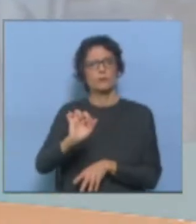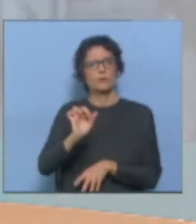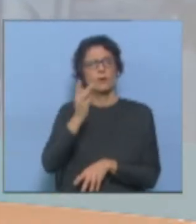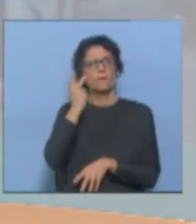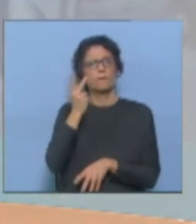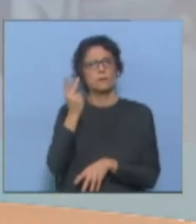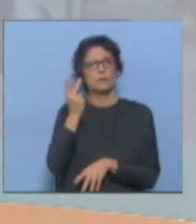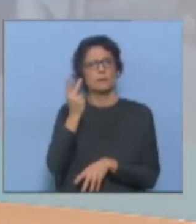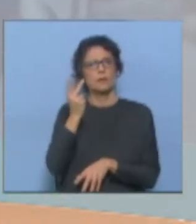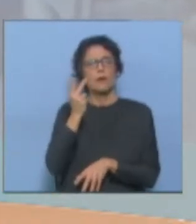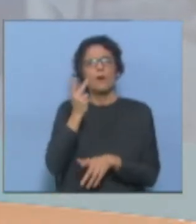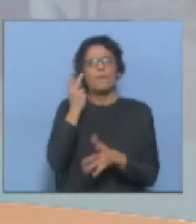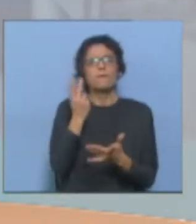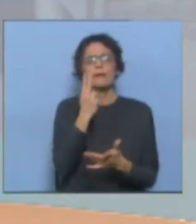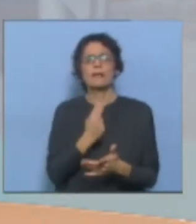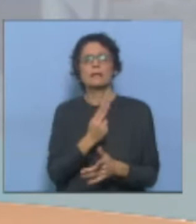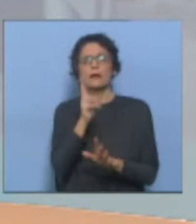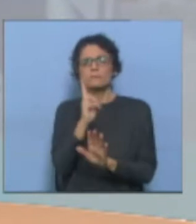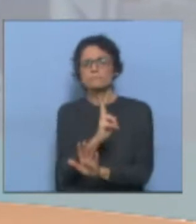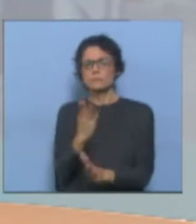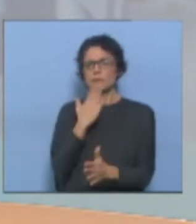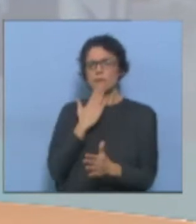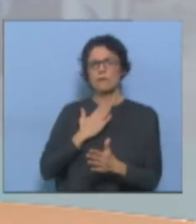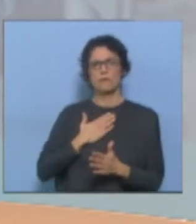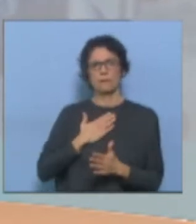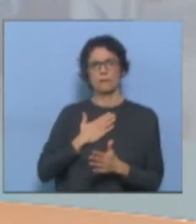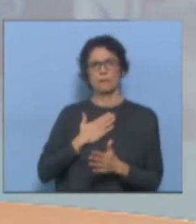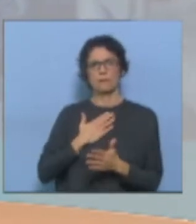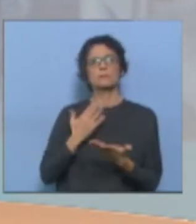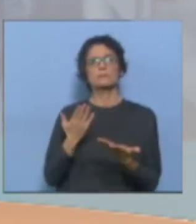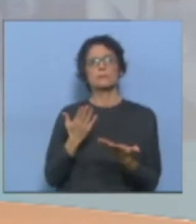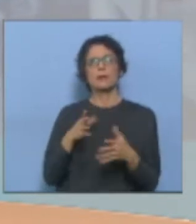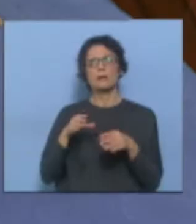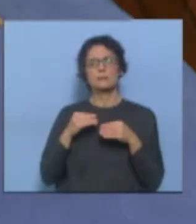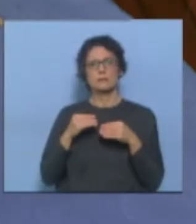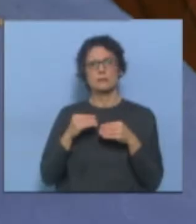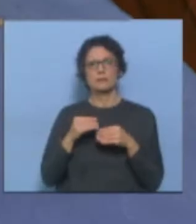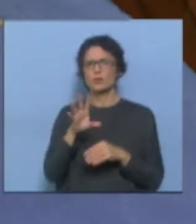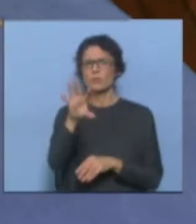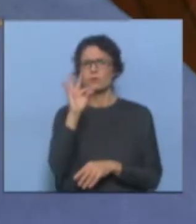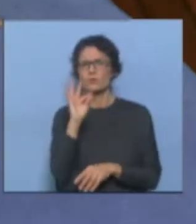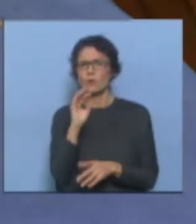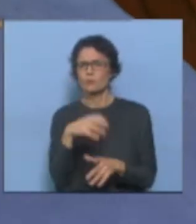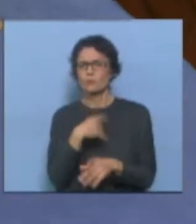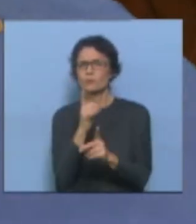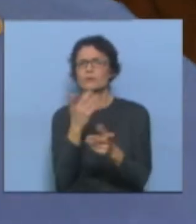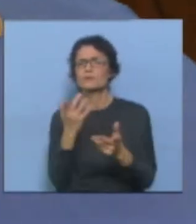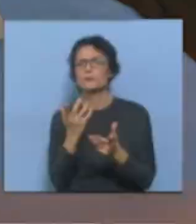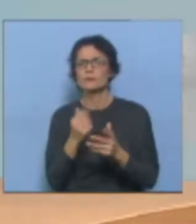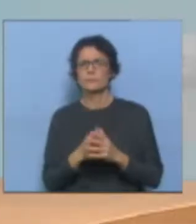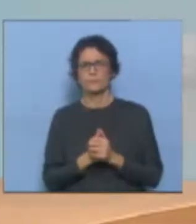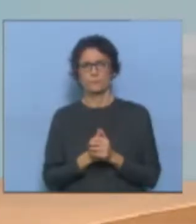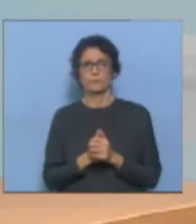pessoal. O que é que fez optar pela vida consagrada? Em que é que consiste esta opção? Eu